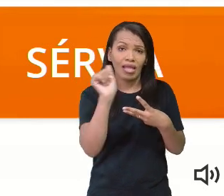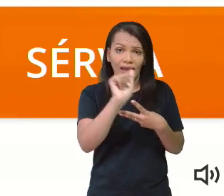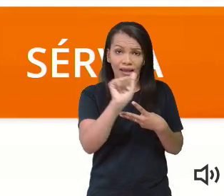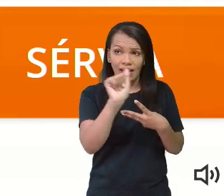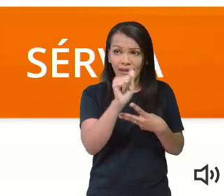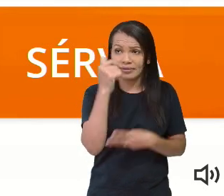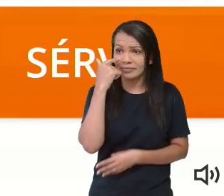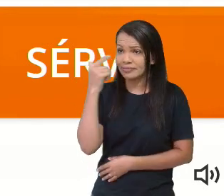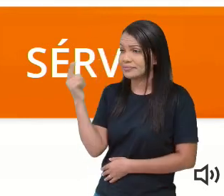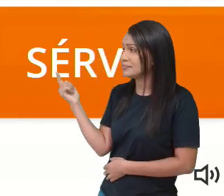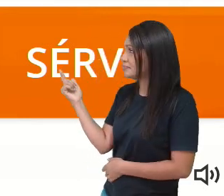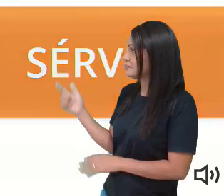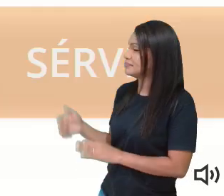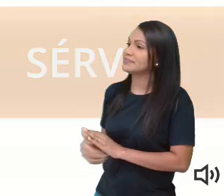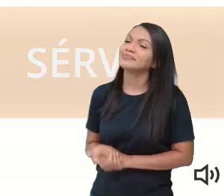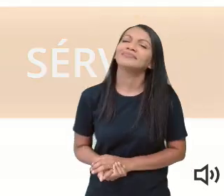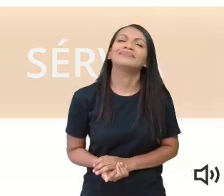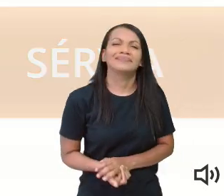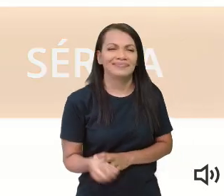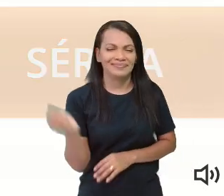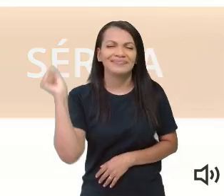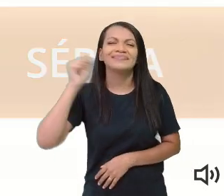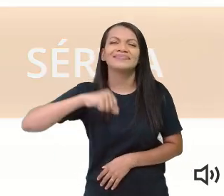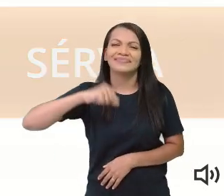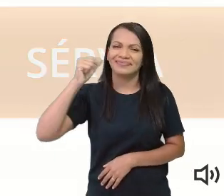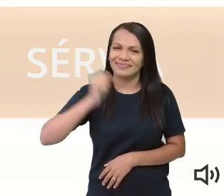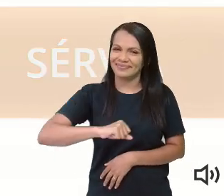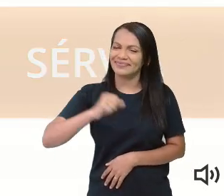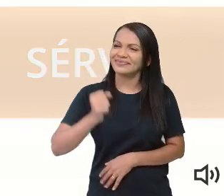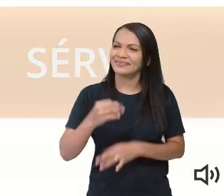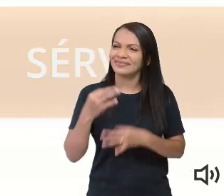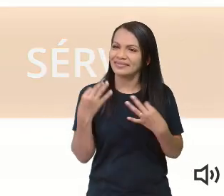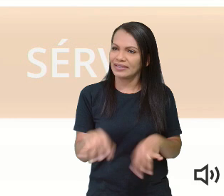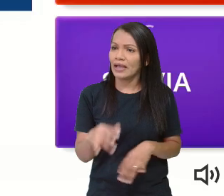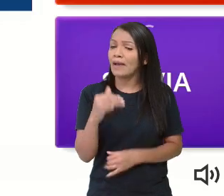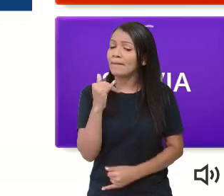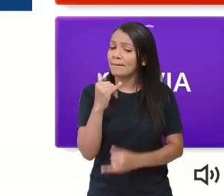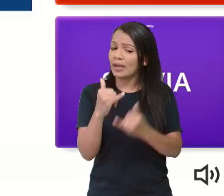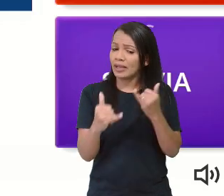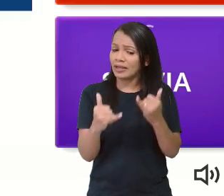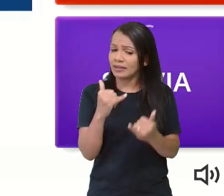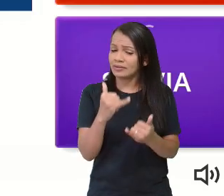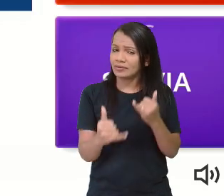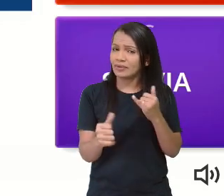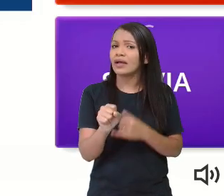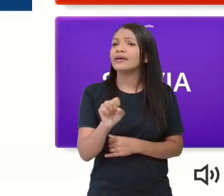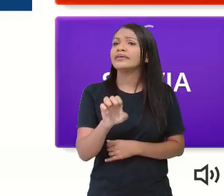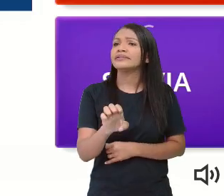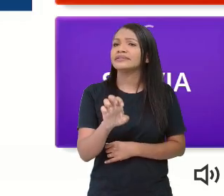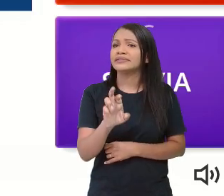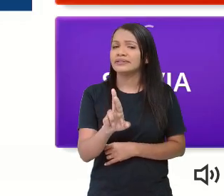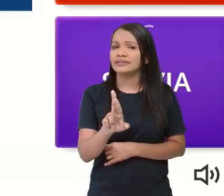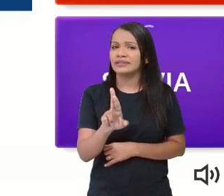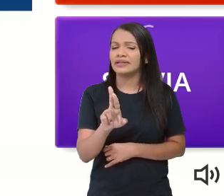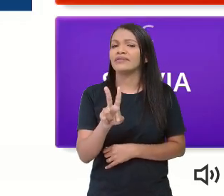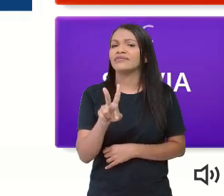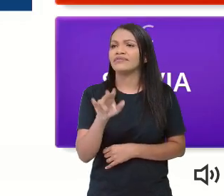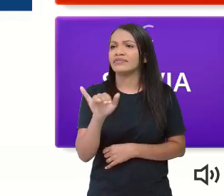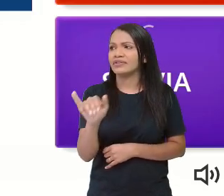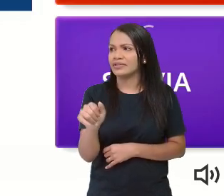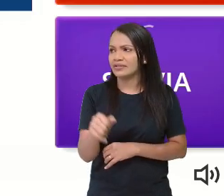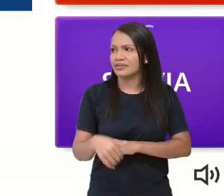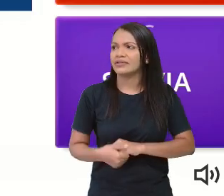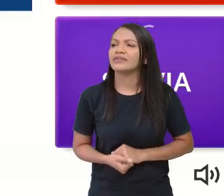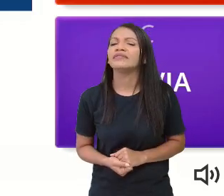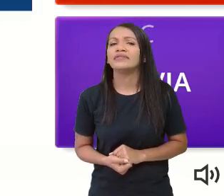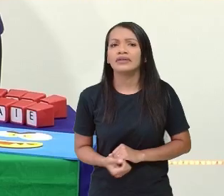aí Croácia. Olha aí. Parece com a da Sérvia também, não é? Mas assim... Sabe por que eu achei que